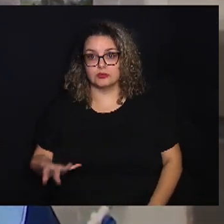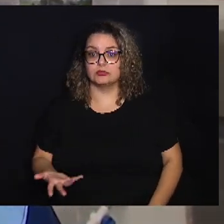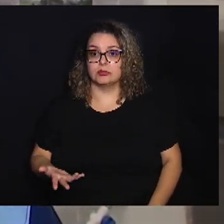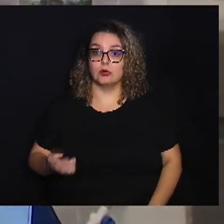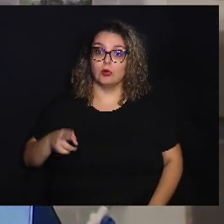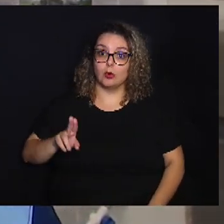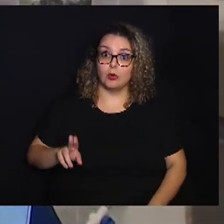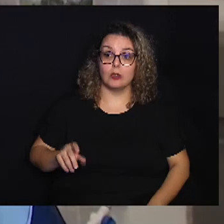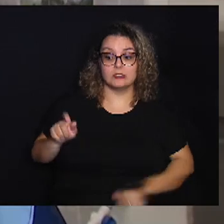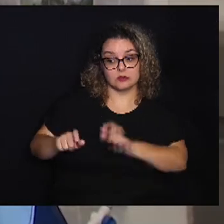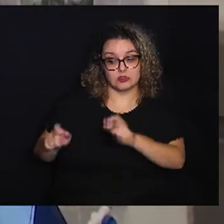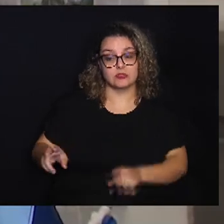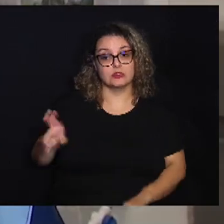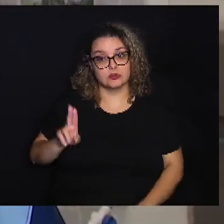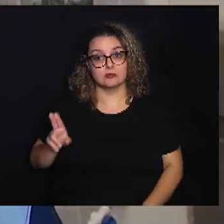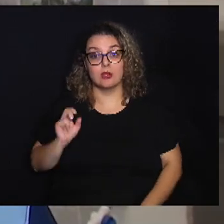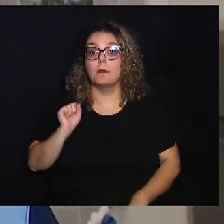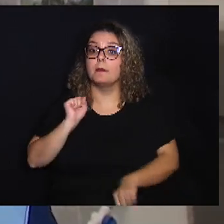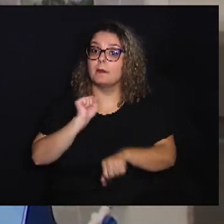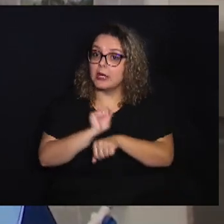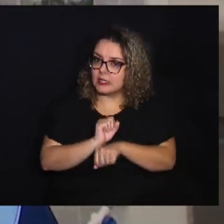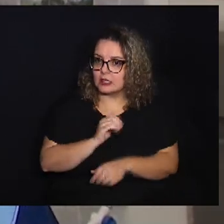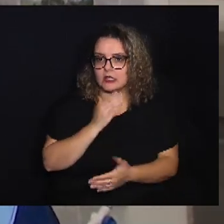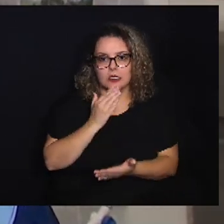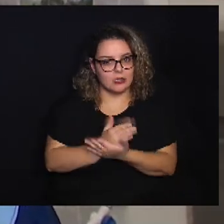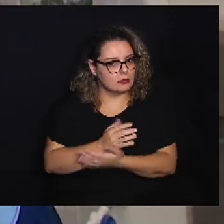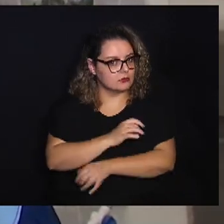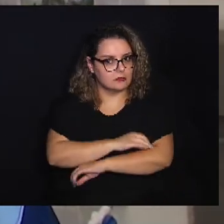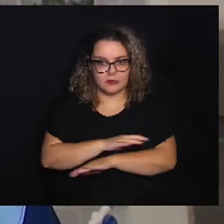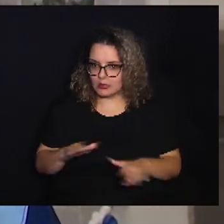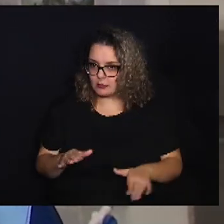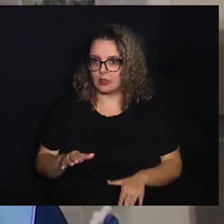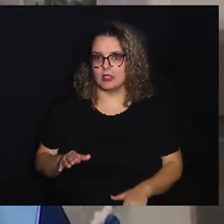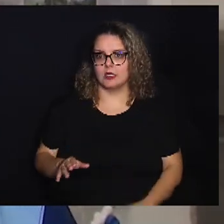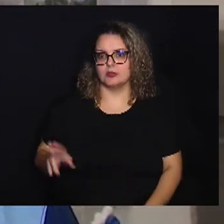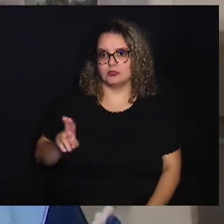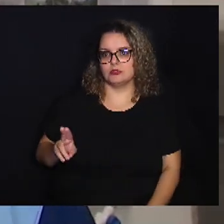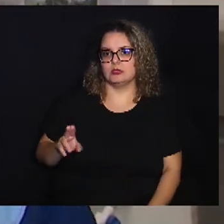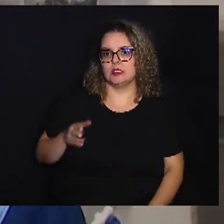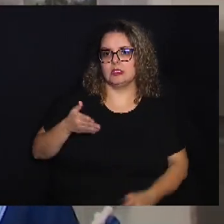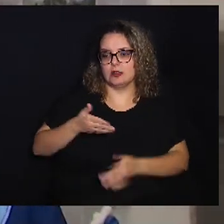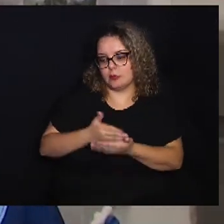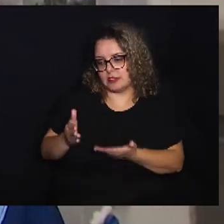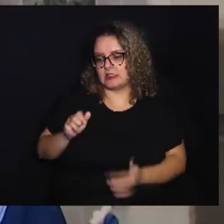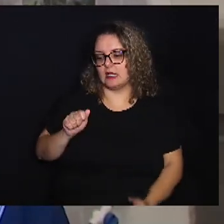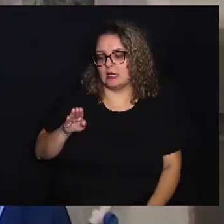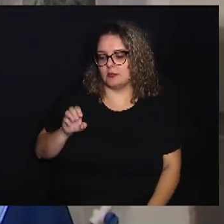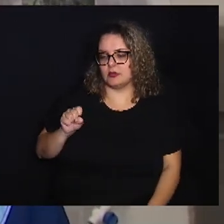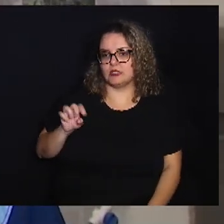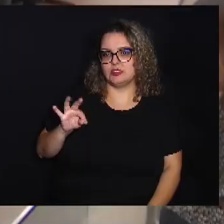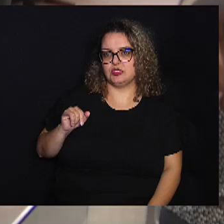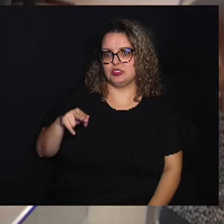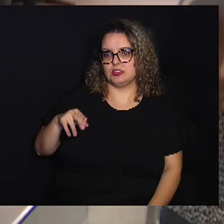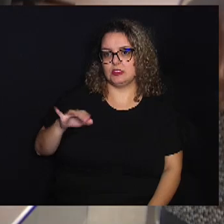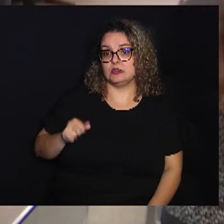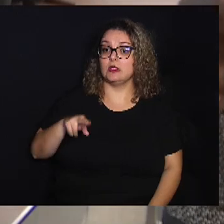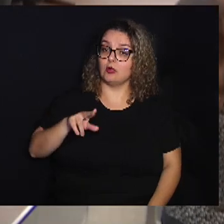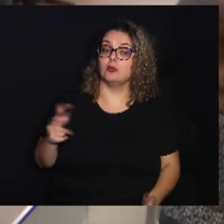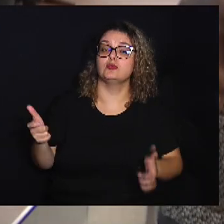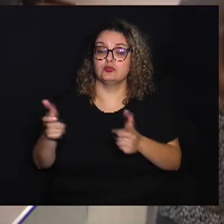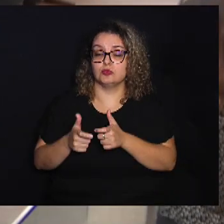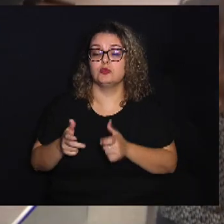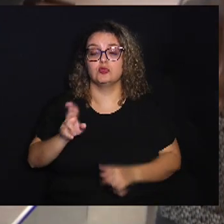menos parar de usar, entrar na sua abstinência ou então reduzir o uso e abuso de substâncias. Dentre